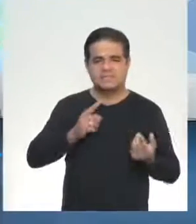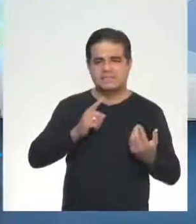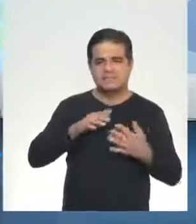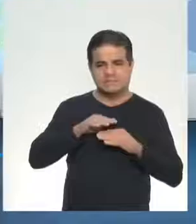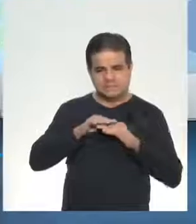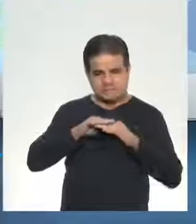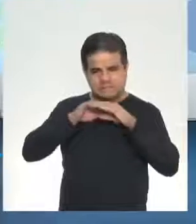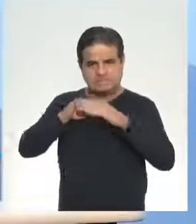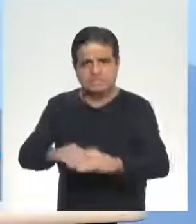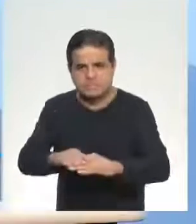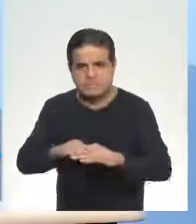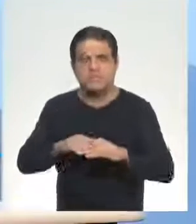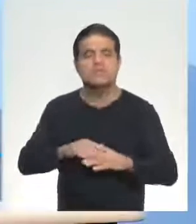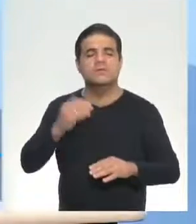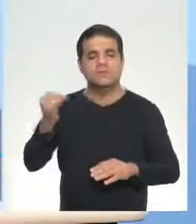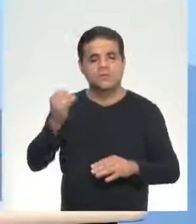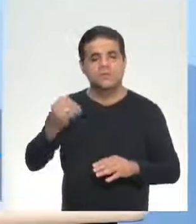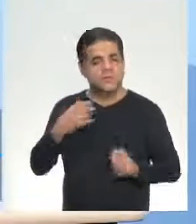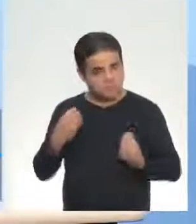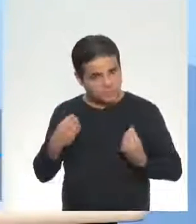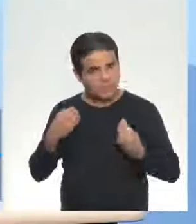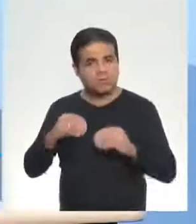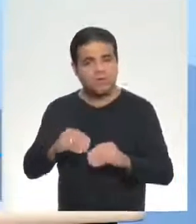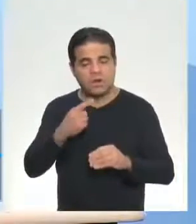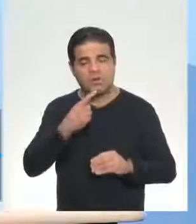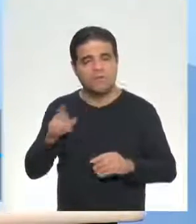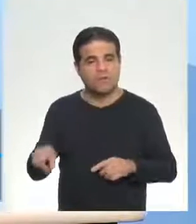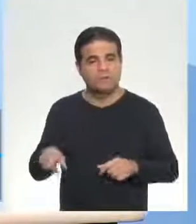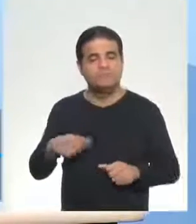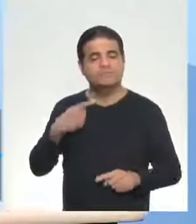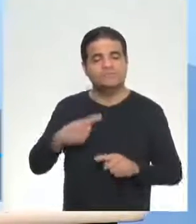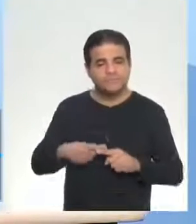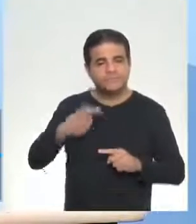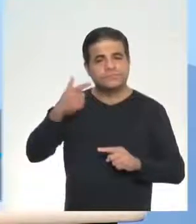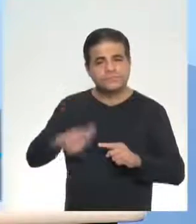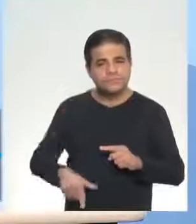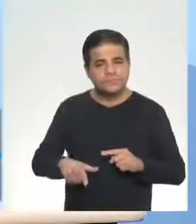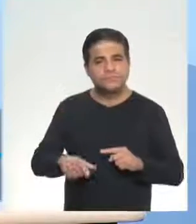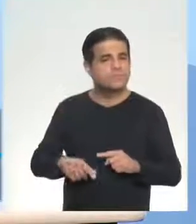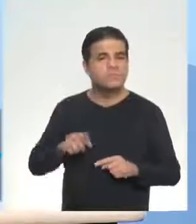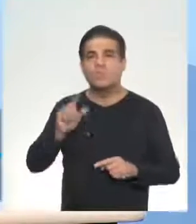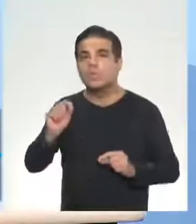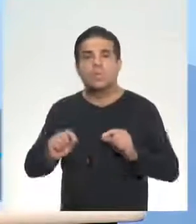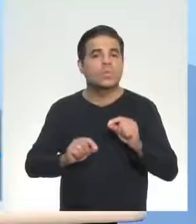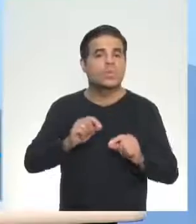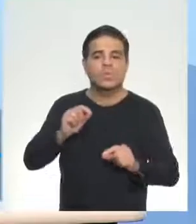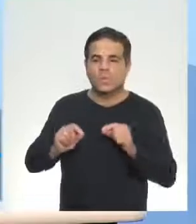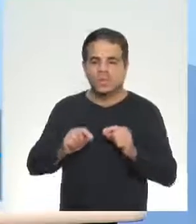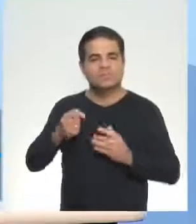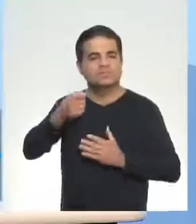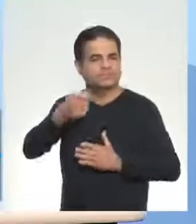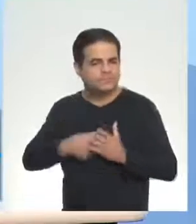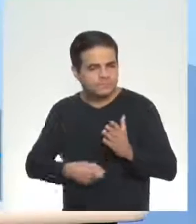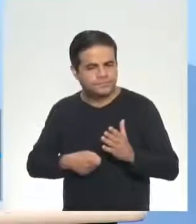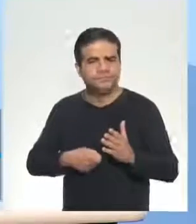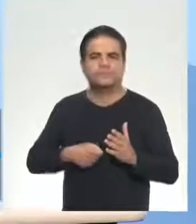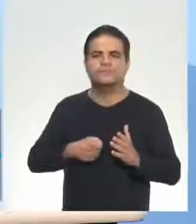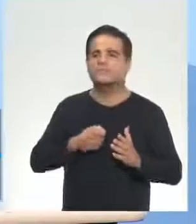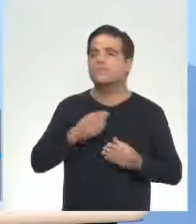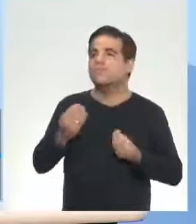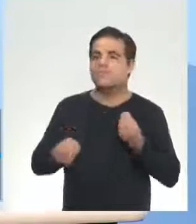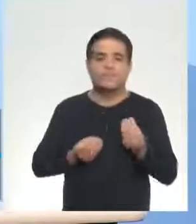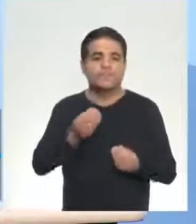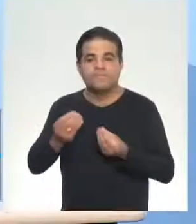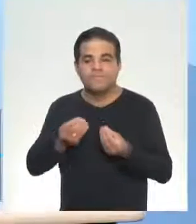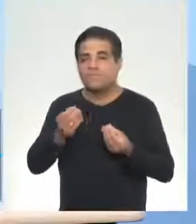aí, importante o que ela colocou, porque, mais uma vez, não é o que está escrito, mas é o